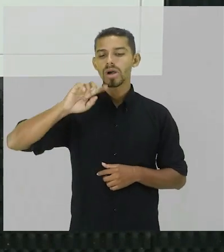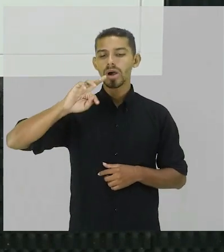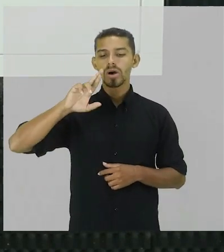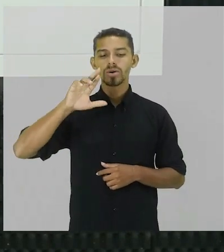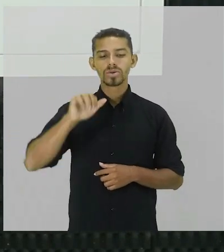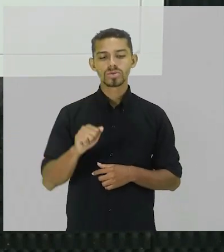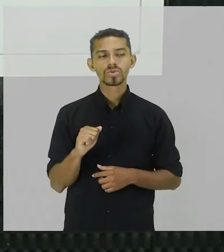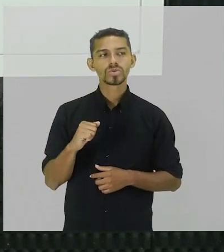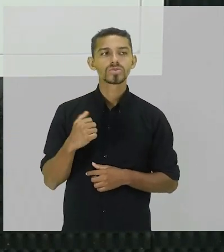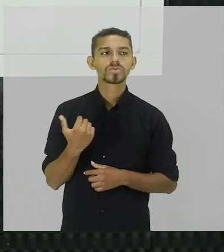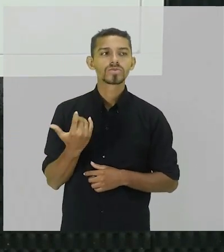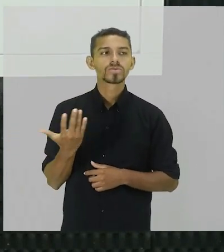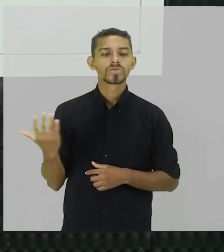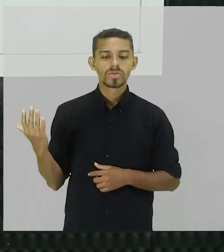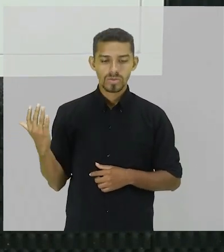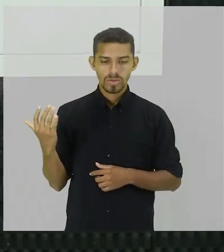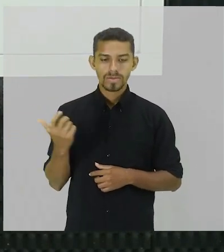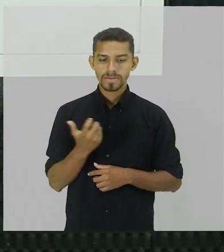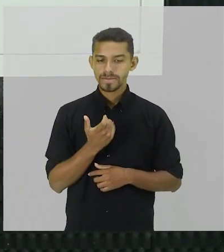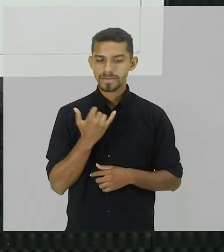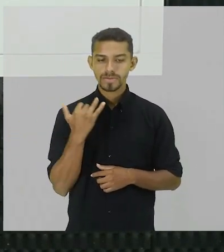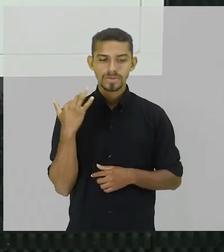deve ser a altura